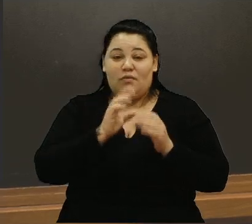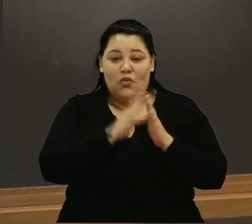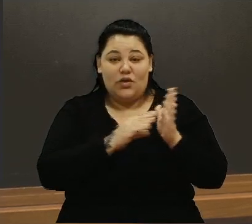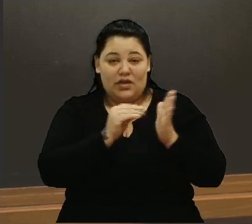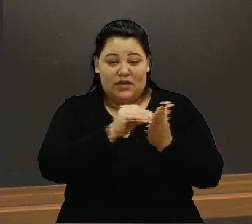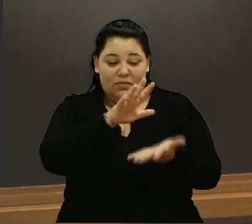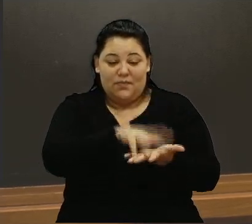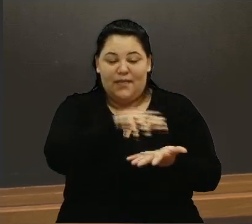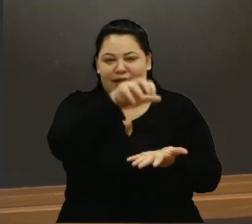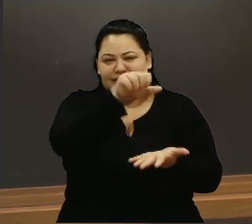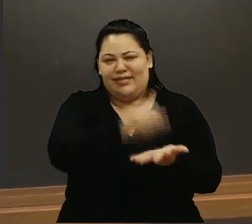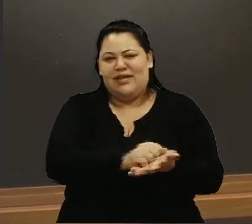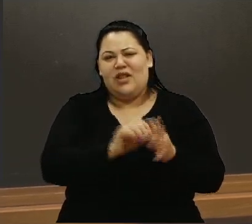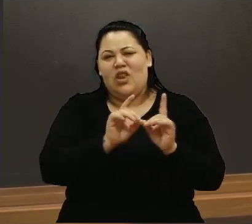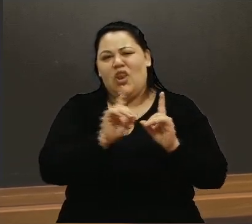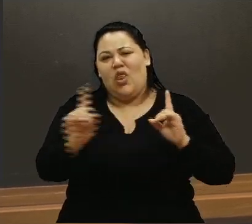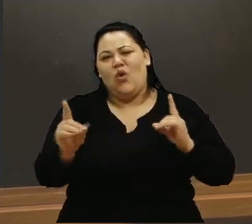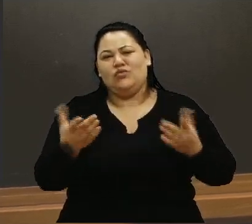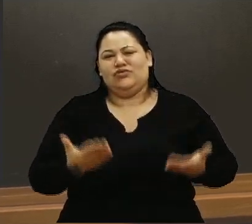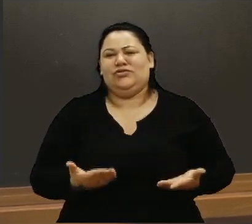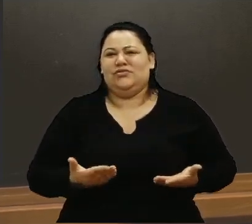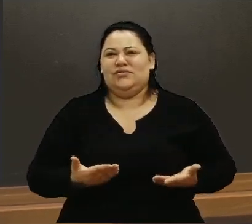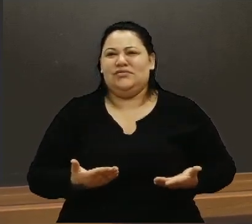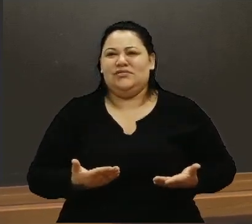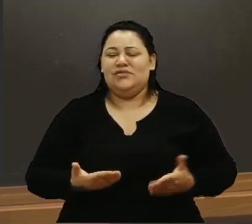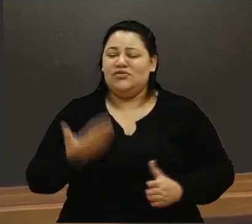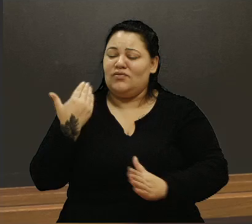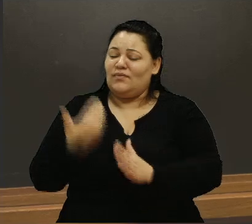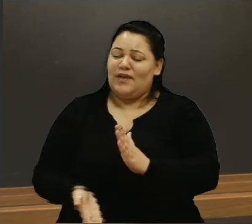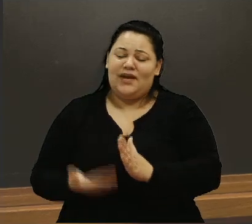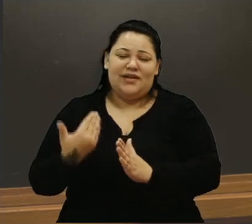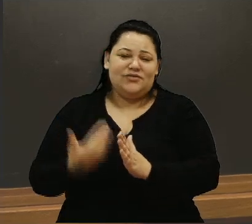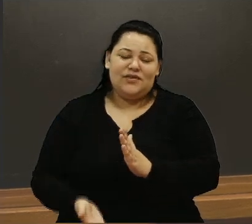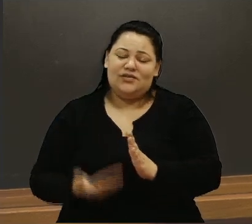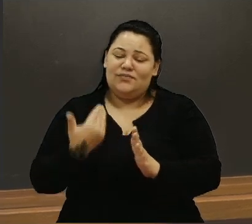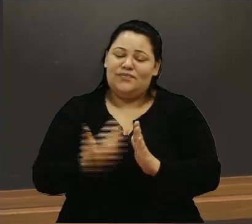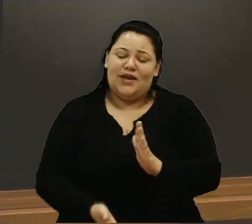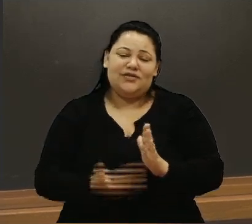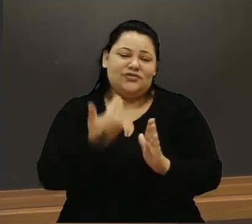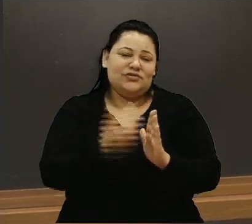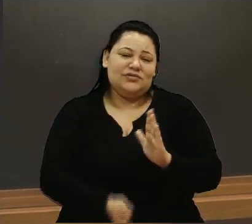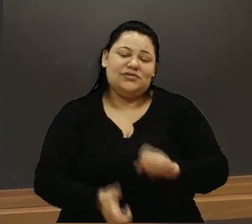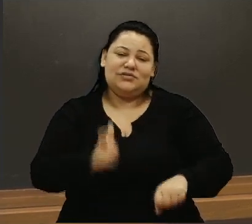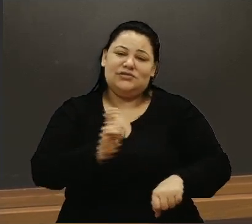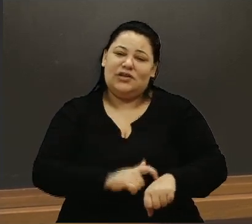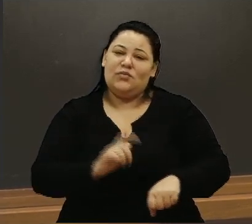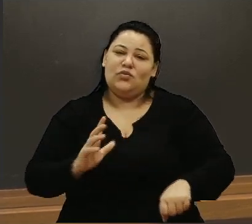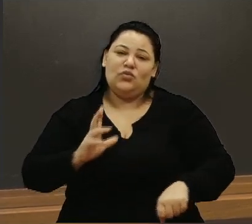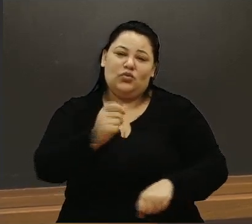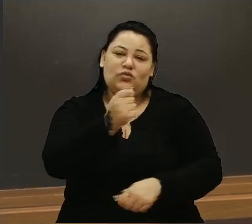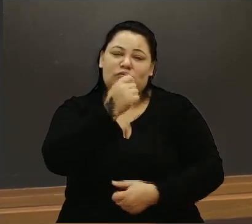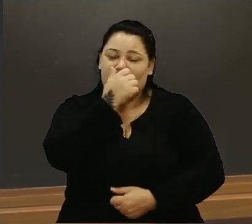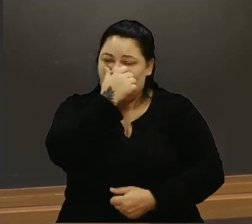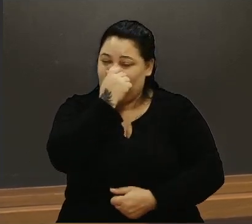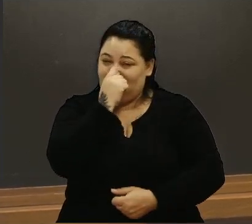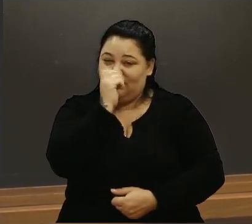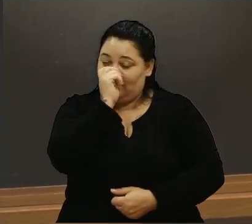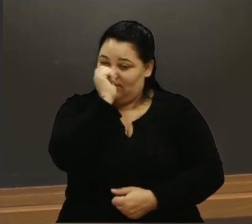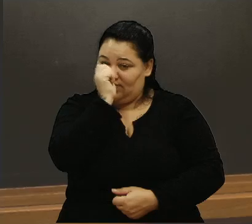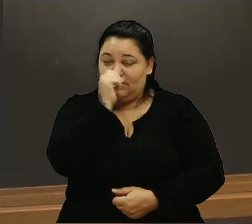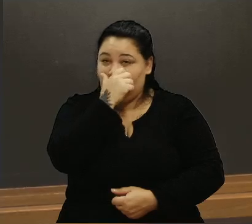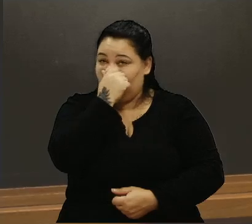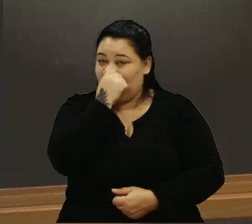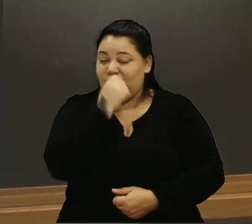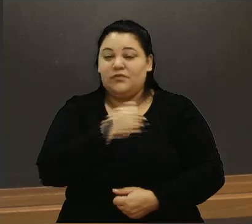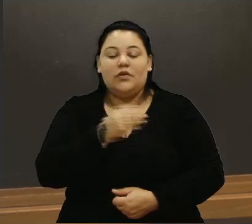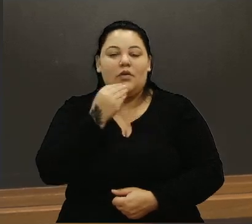é realizado de forma distante, a gente o pega e acaba expendendo com o transporte. E é a mesma coisa que acontece com os agentes de endemia. Obviamente,